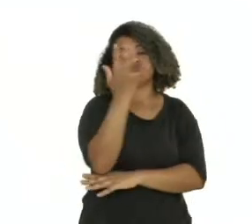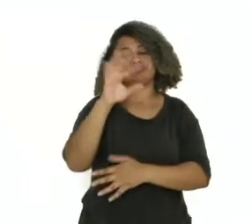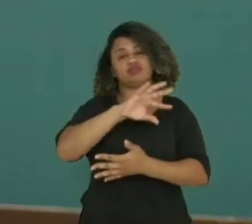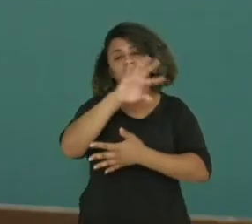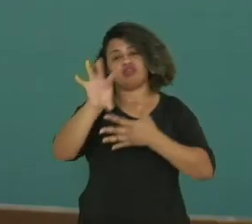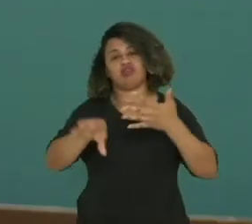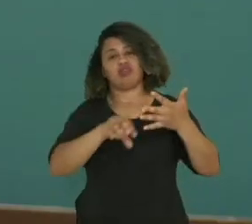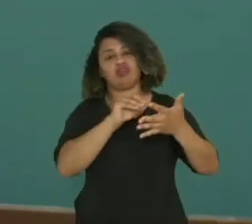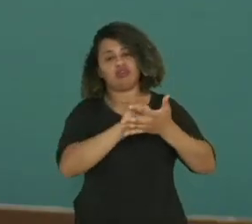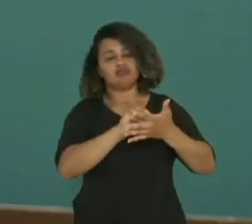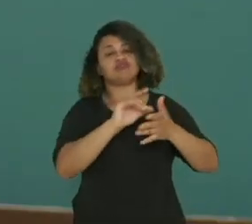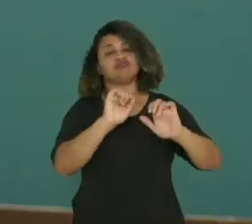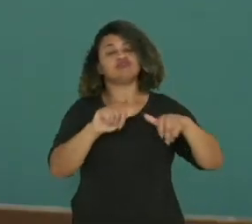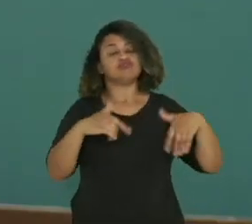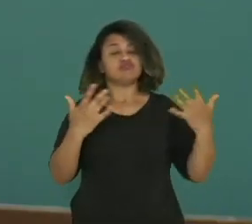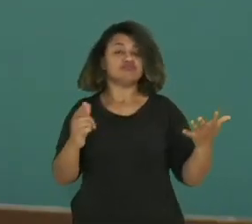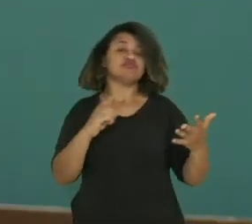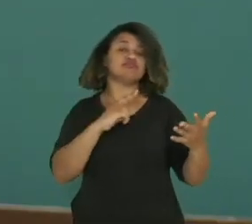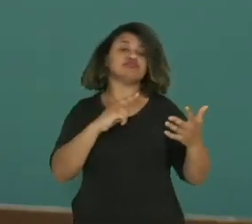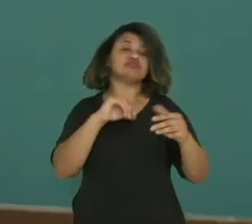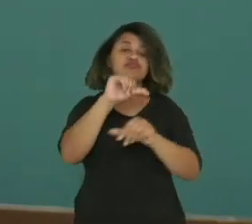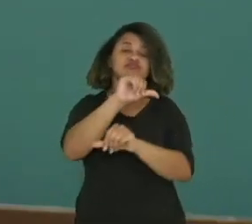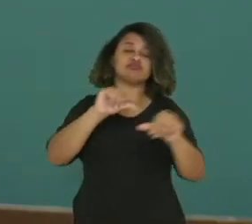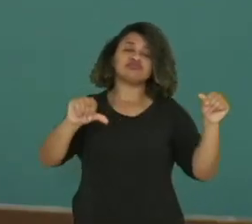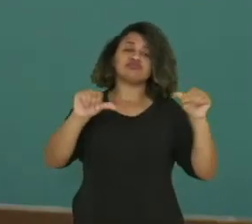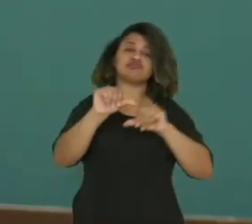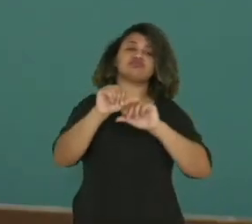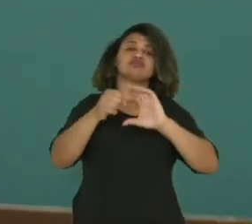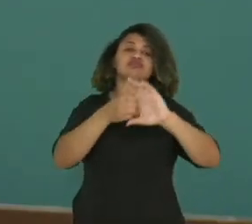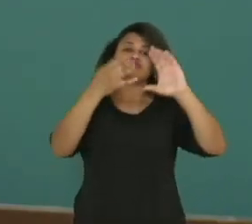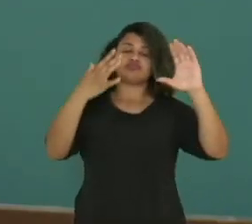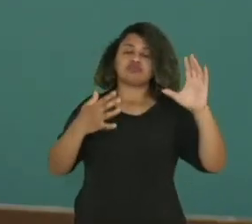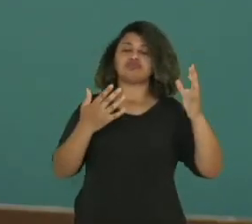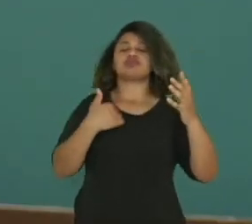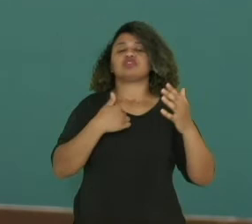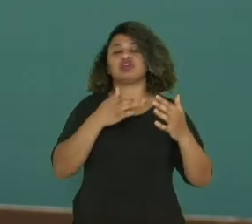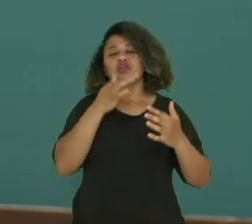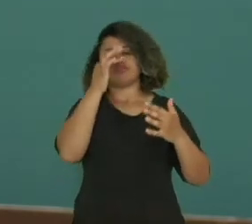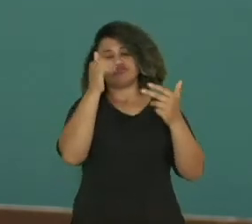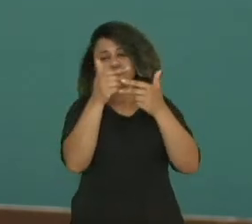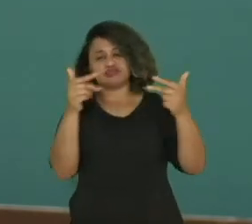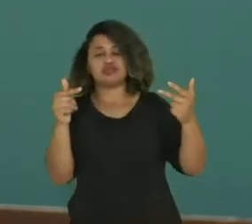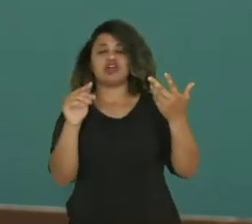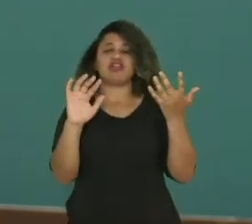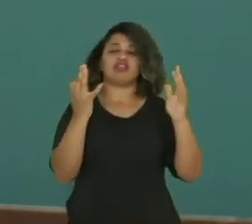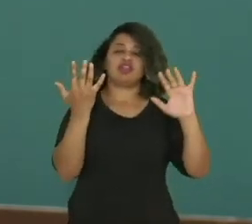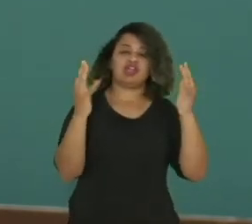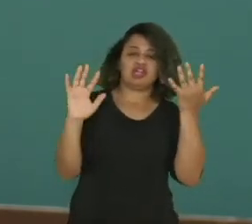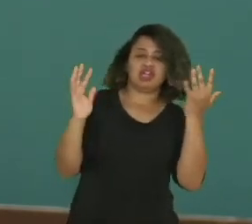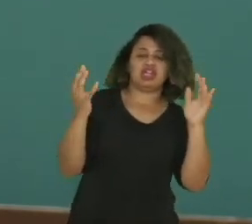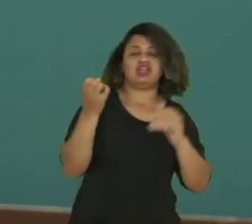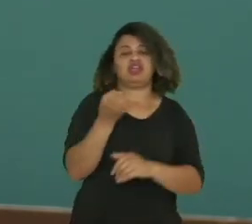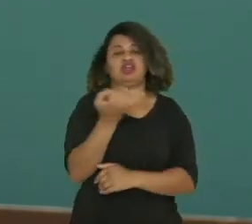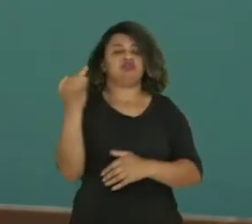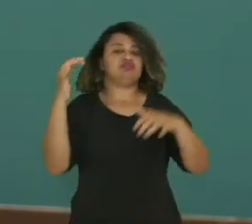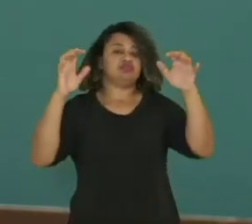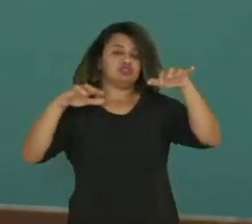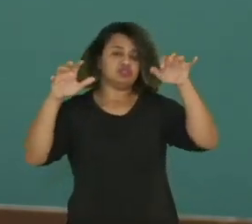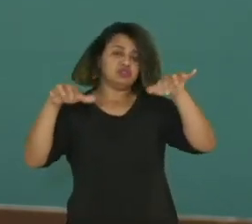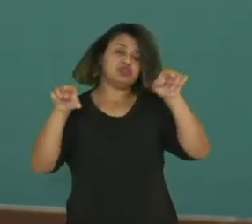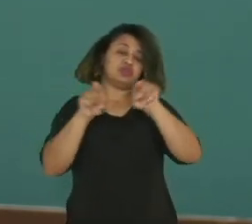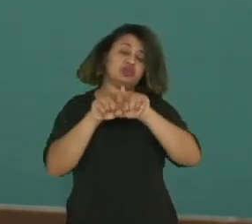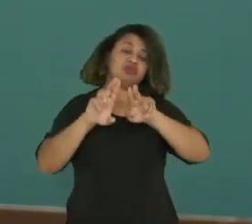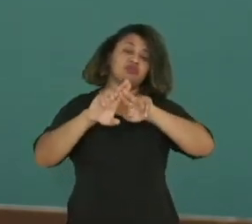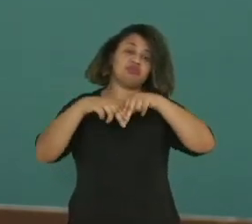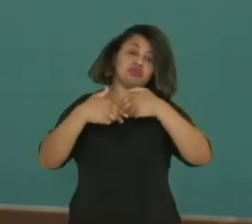amazônica. Então nós vamos ter mudanças de características na vegetação, no clima, na quantidade de chuvas. Por isso que a